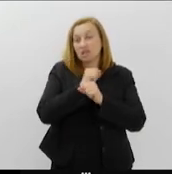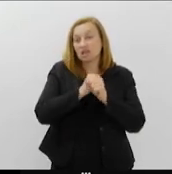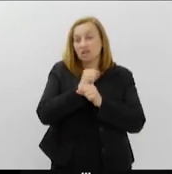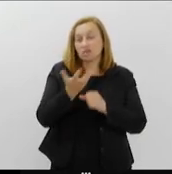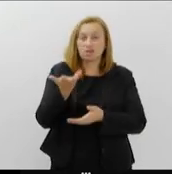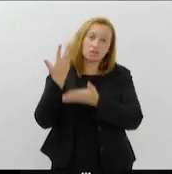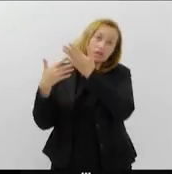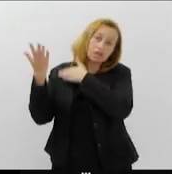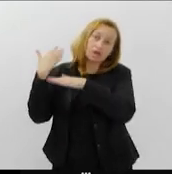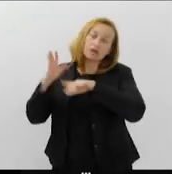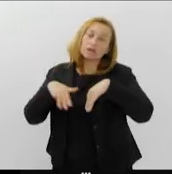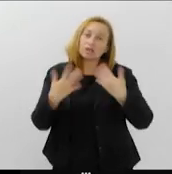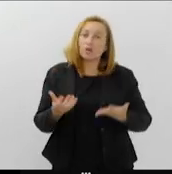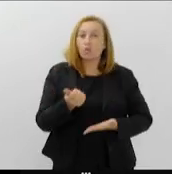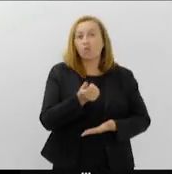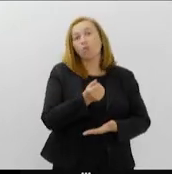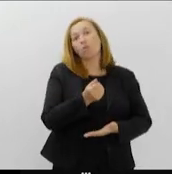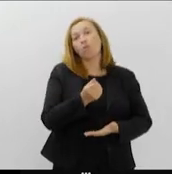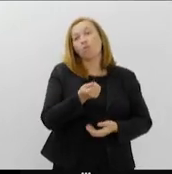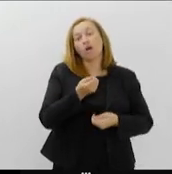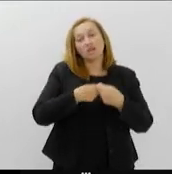o administrador